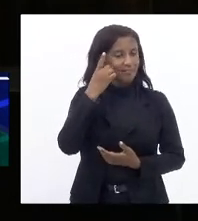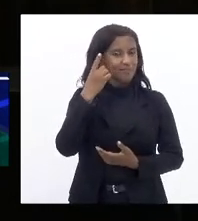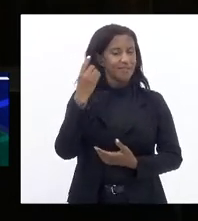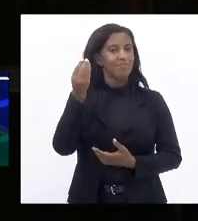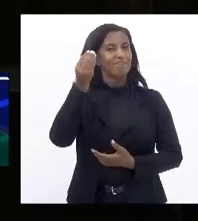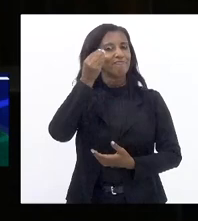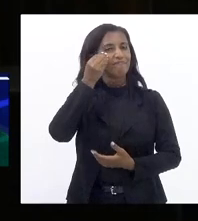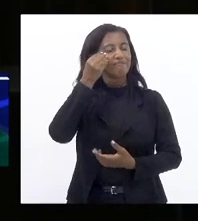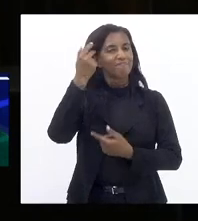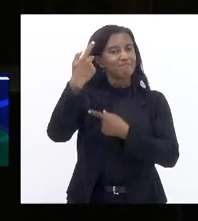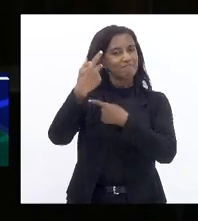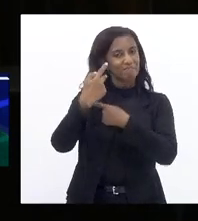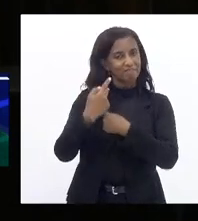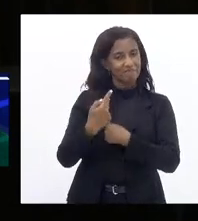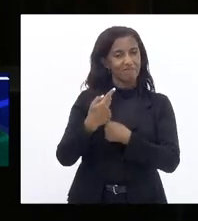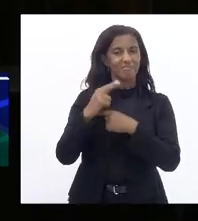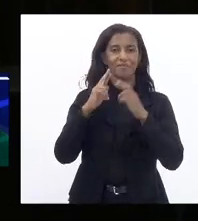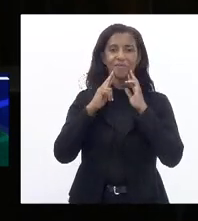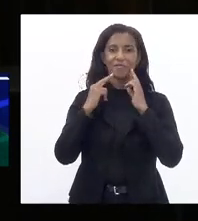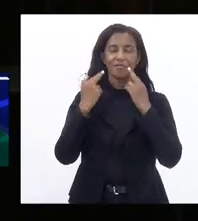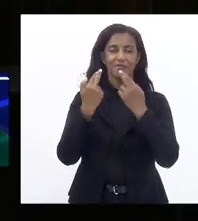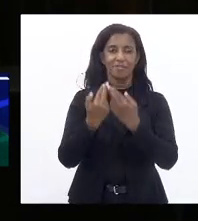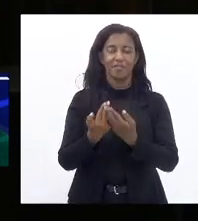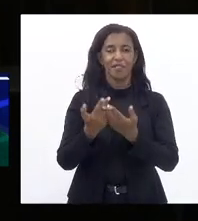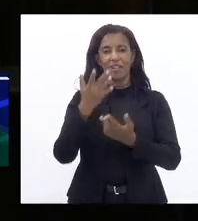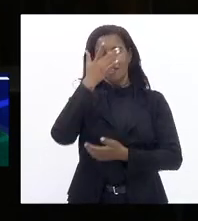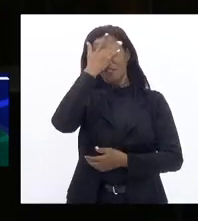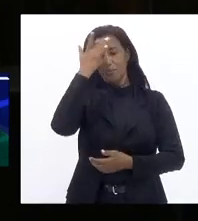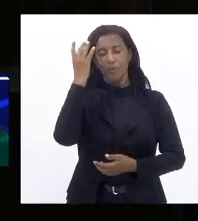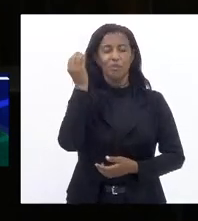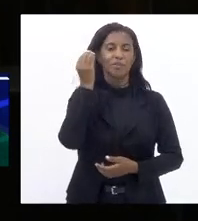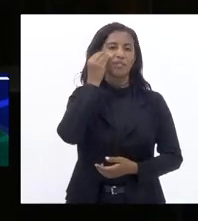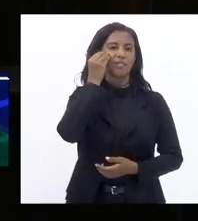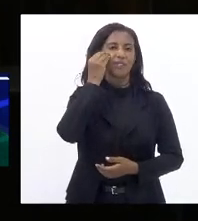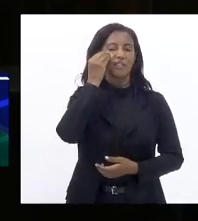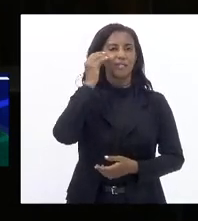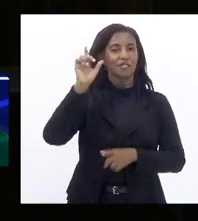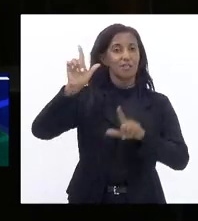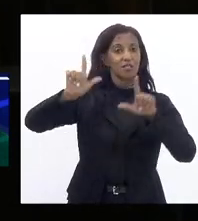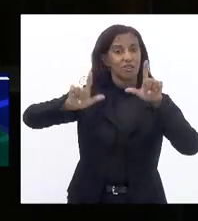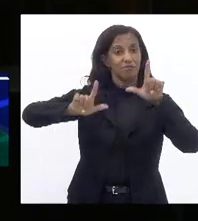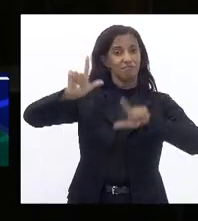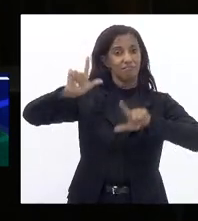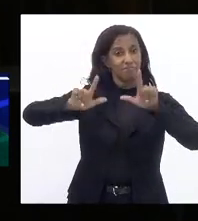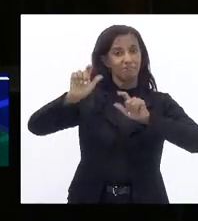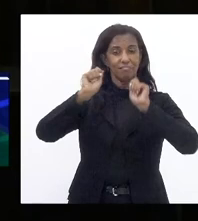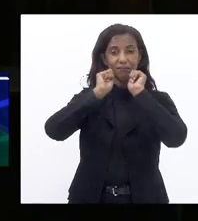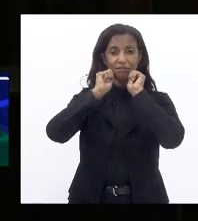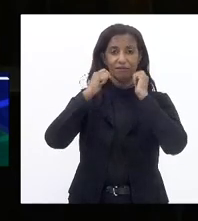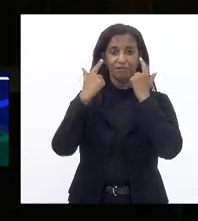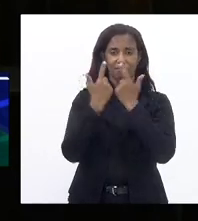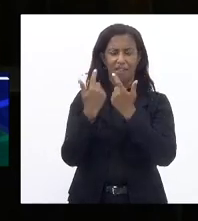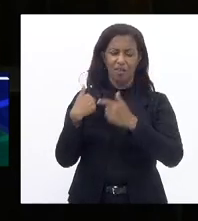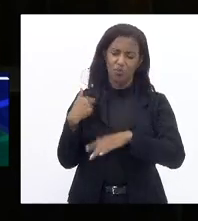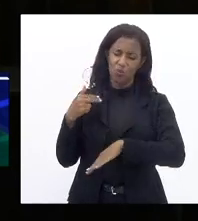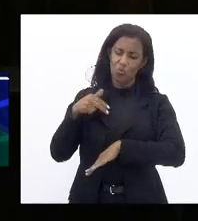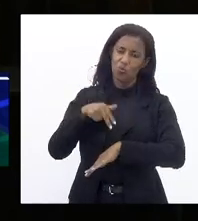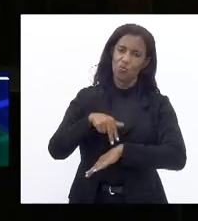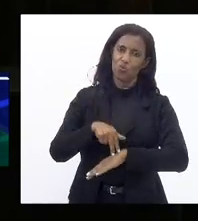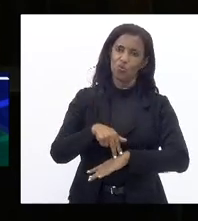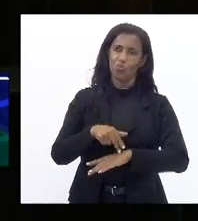acompanham esta sessão, aqueles que também nos acompanham pela TV Alerj, eu subo a essa